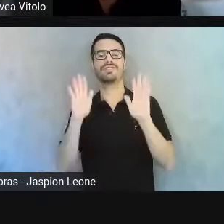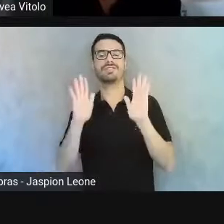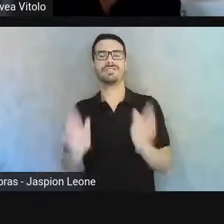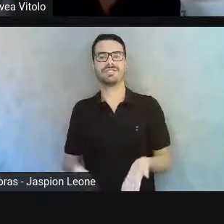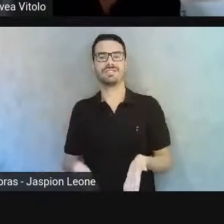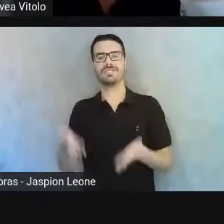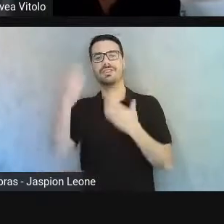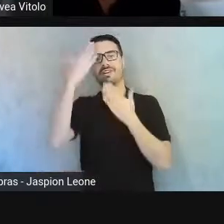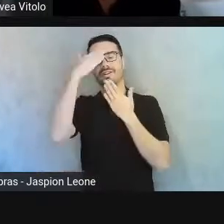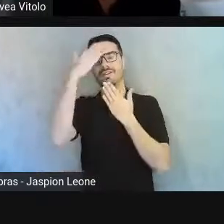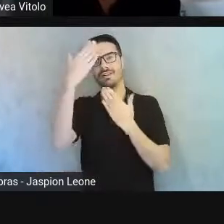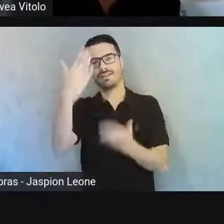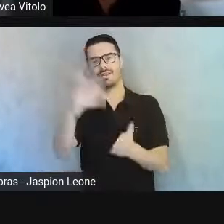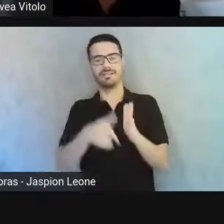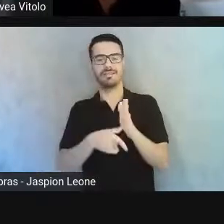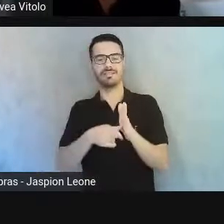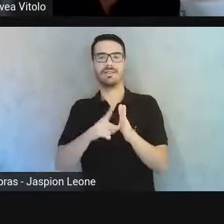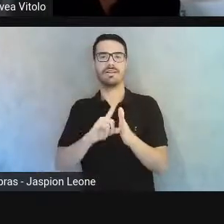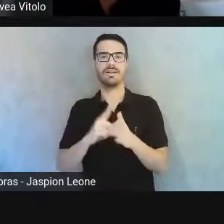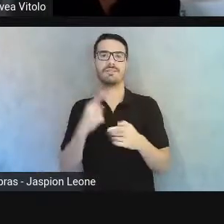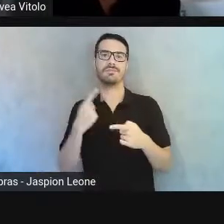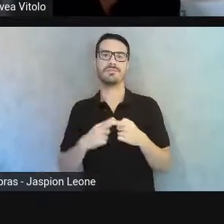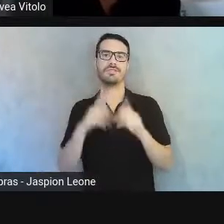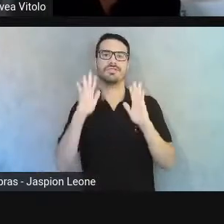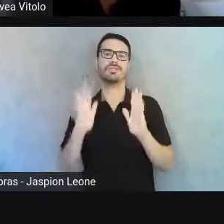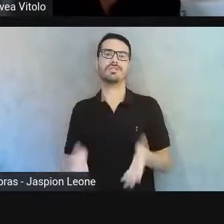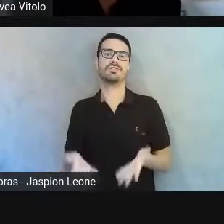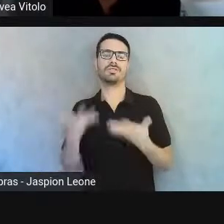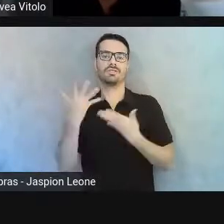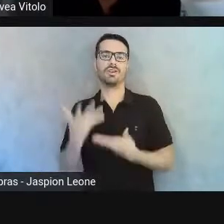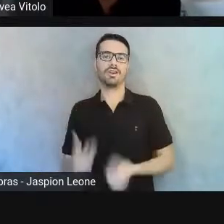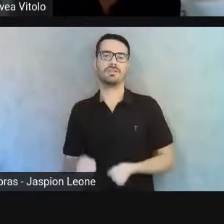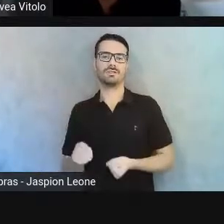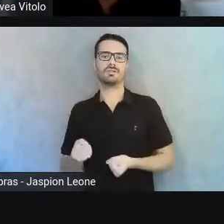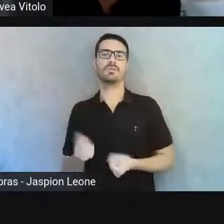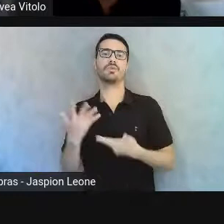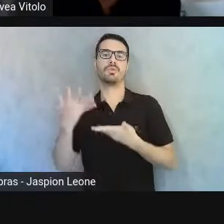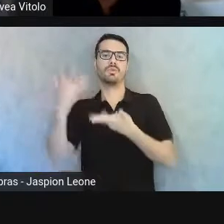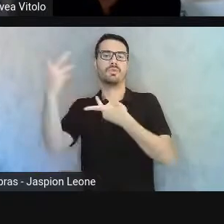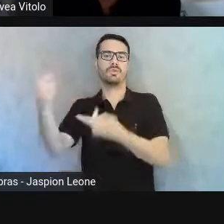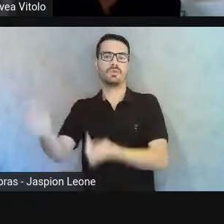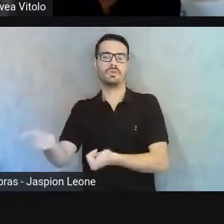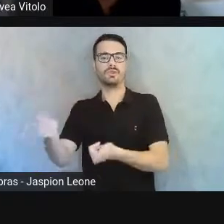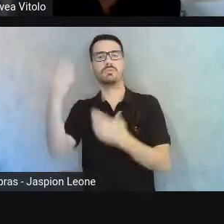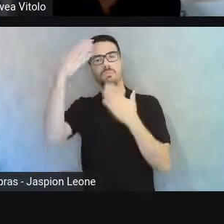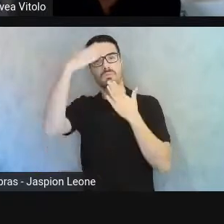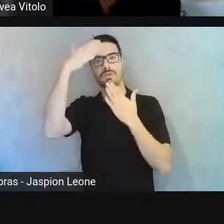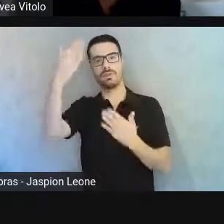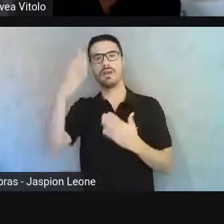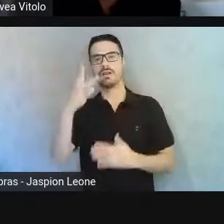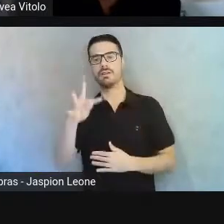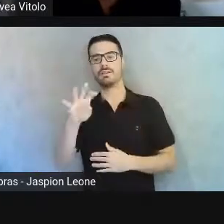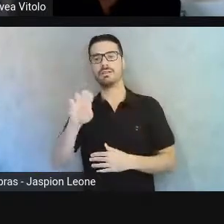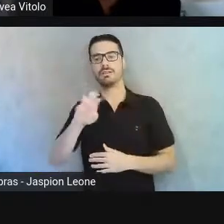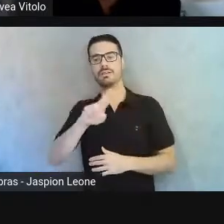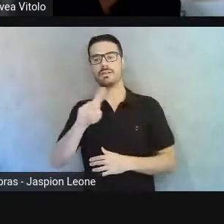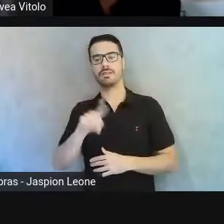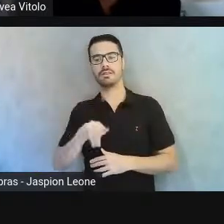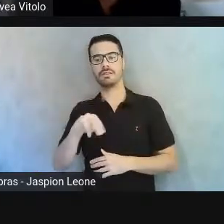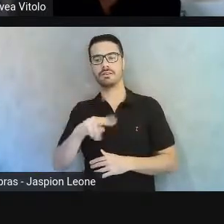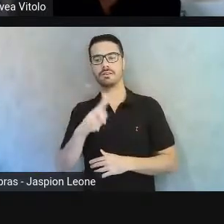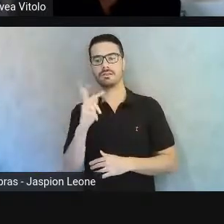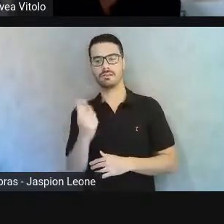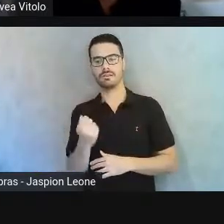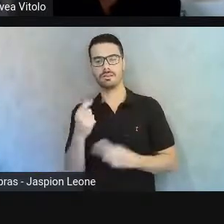agradeço antecipadamente por terem aceitado esse convite. Obrigado, Terezinha, Nívia, Rose e Paulo, por estarem